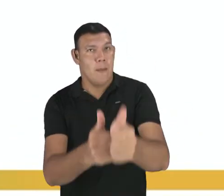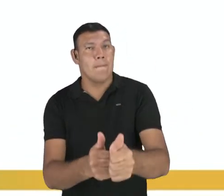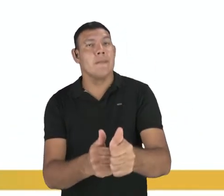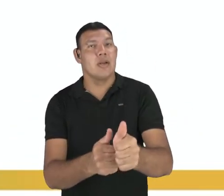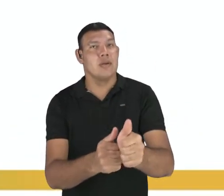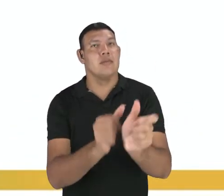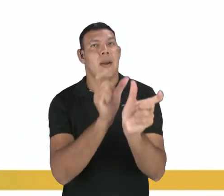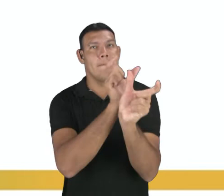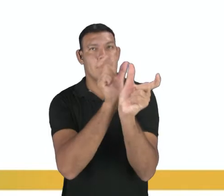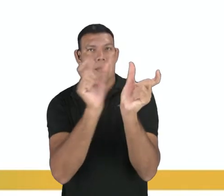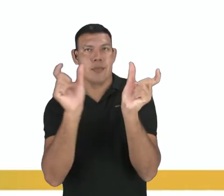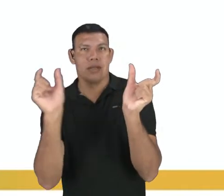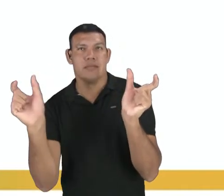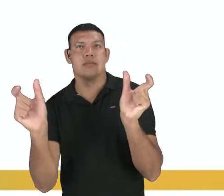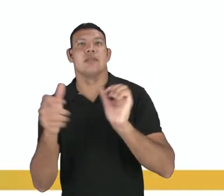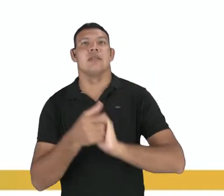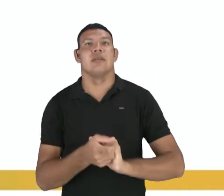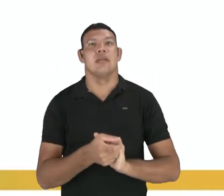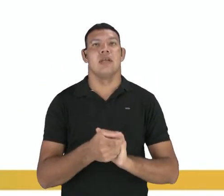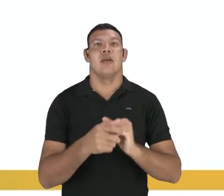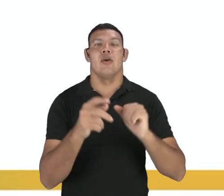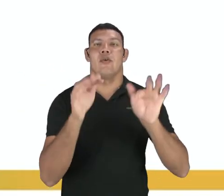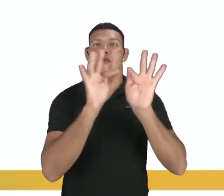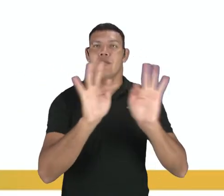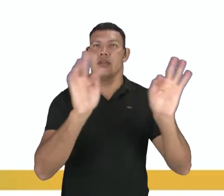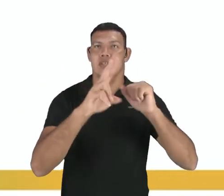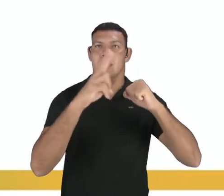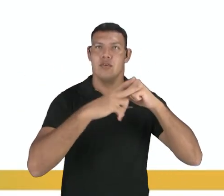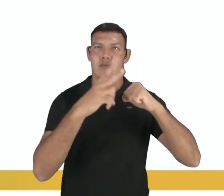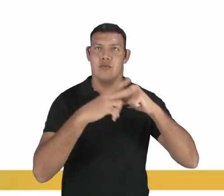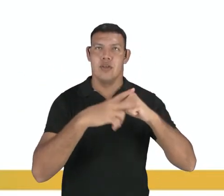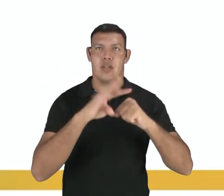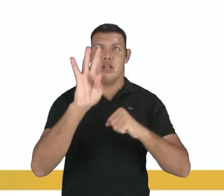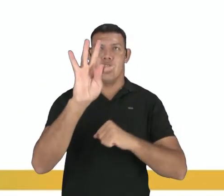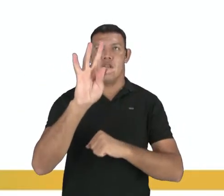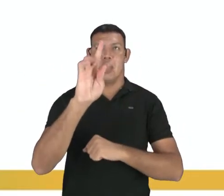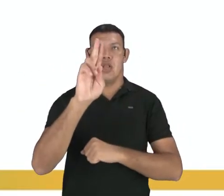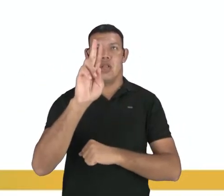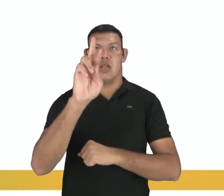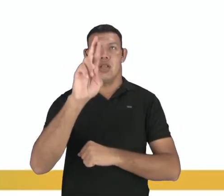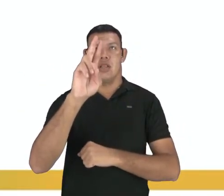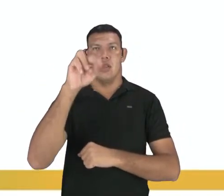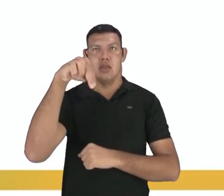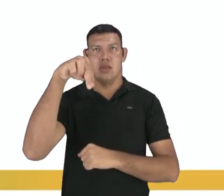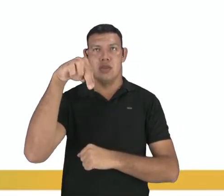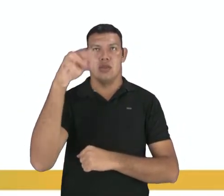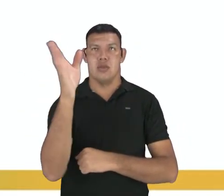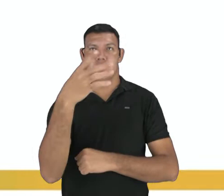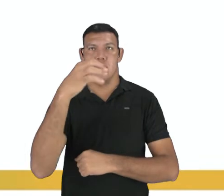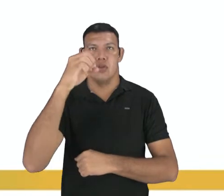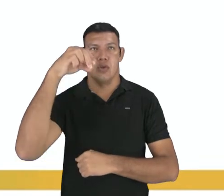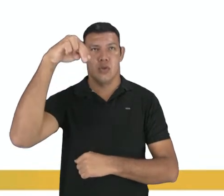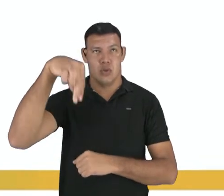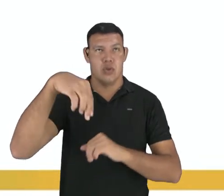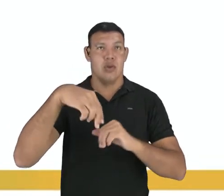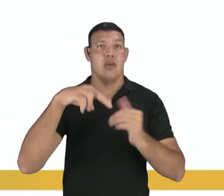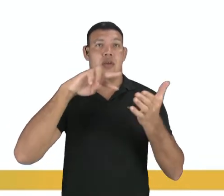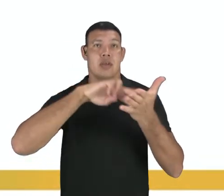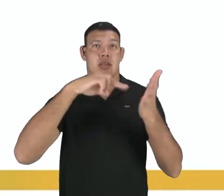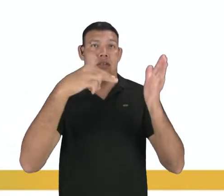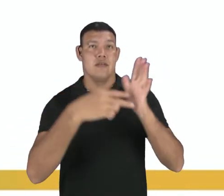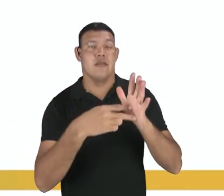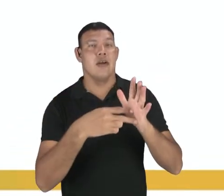o phrasal verb turn on, cujo significado é ligar. Qual palavra acompanhada do